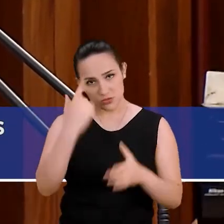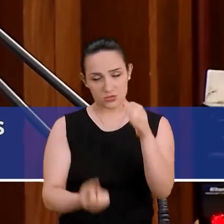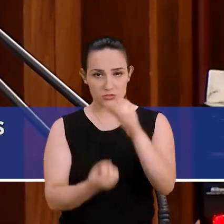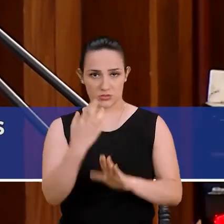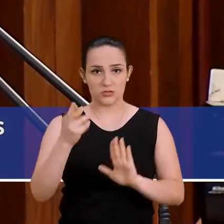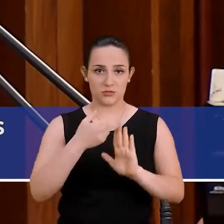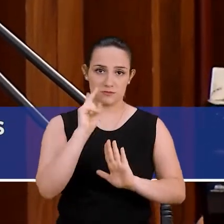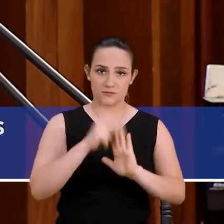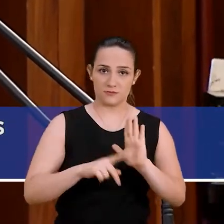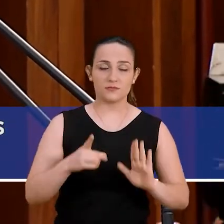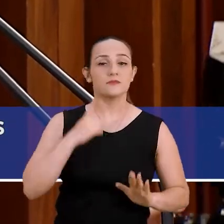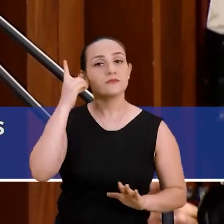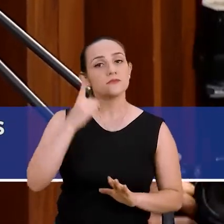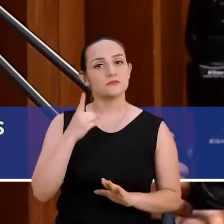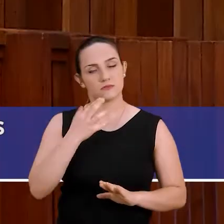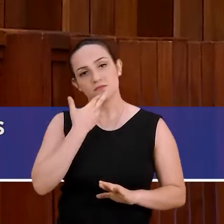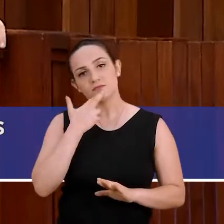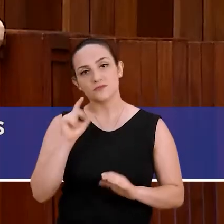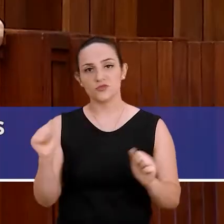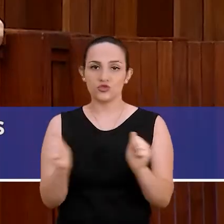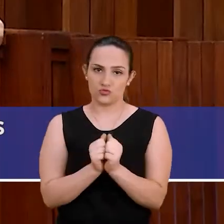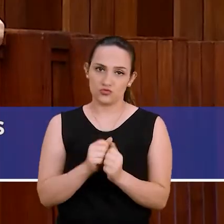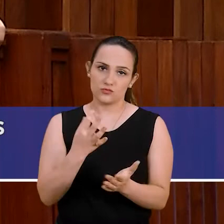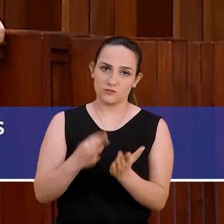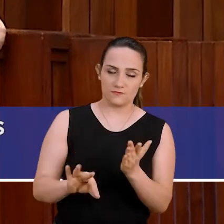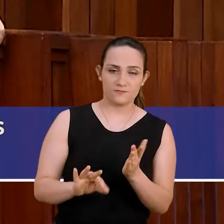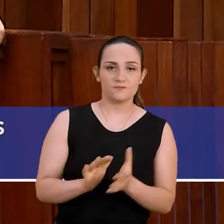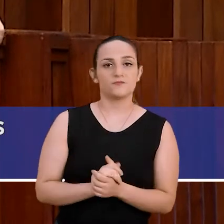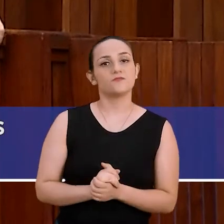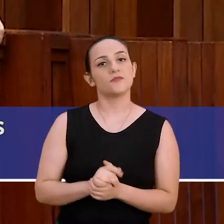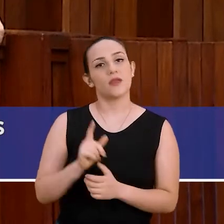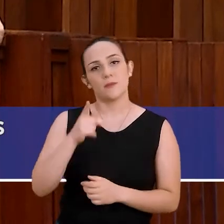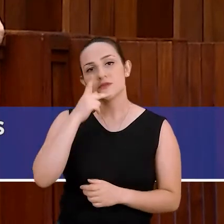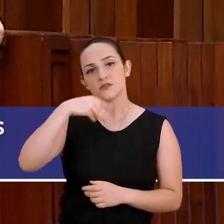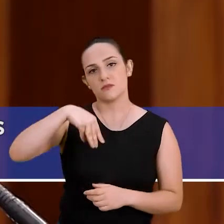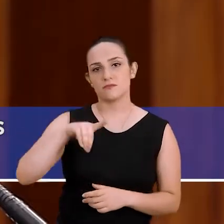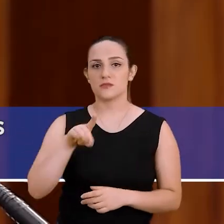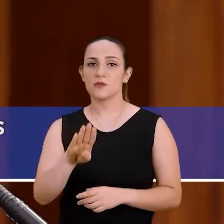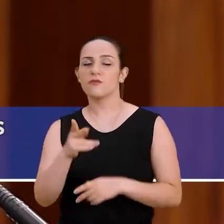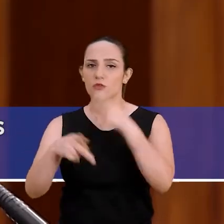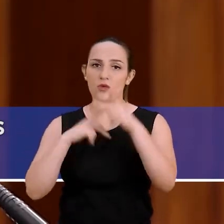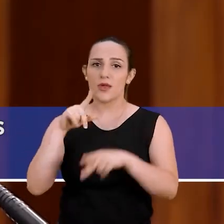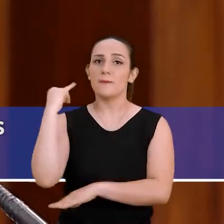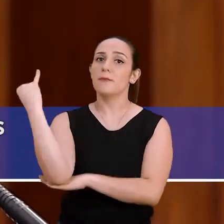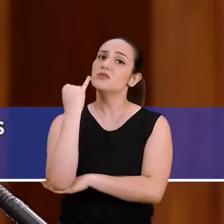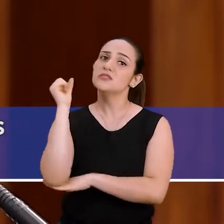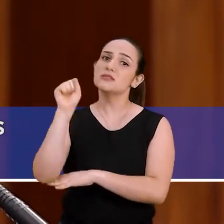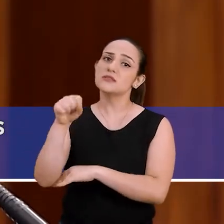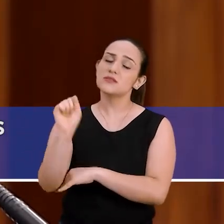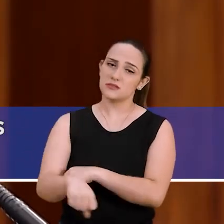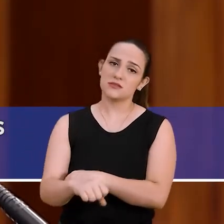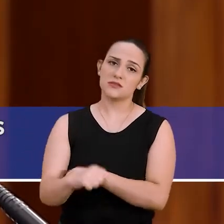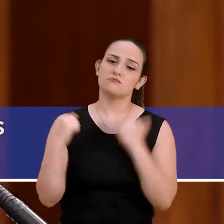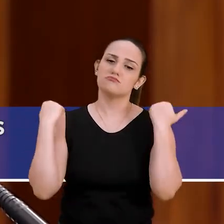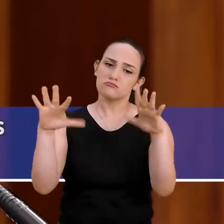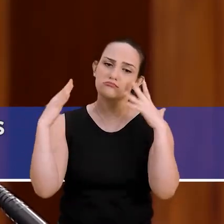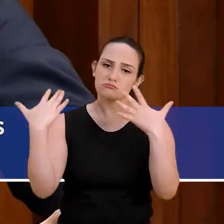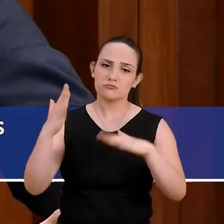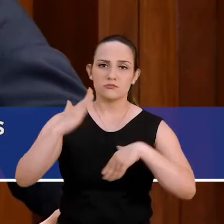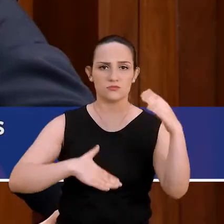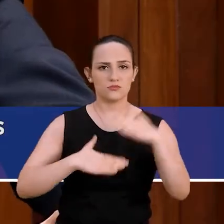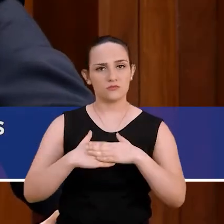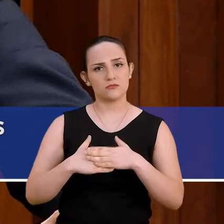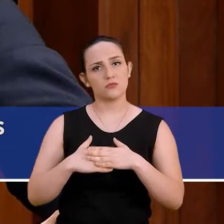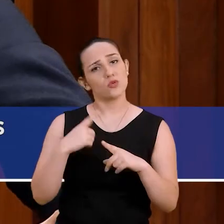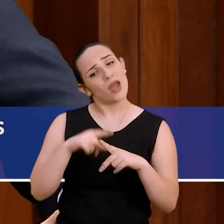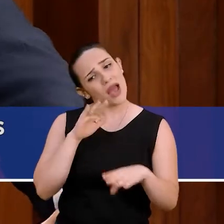da resolução que criou a honraria, deputado Renato Câmara, do MDB, falou da relevância de homenagear profissionais